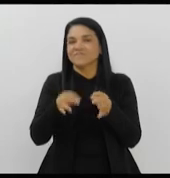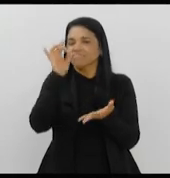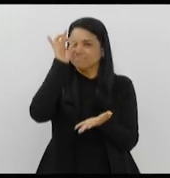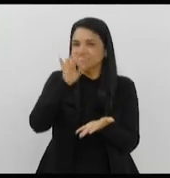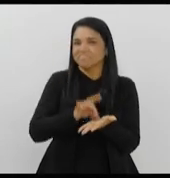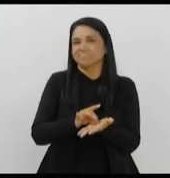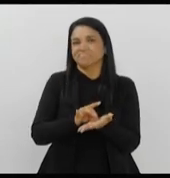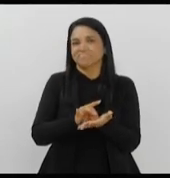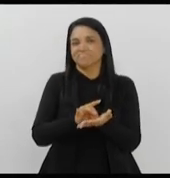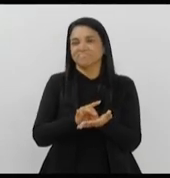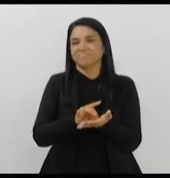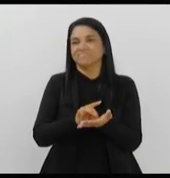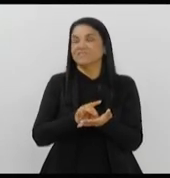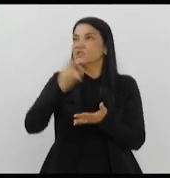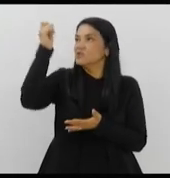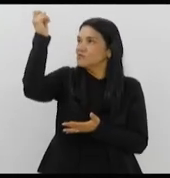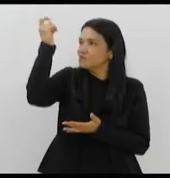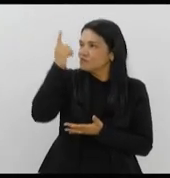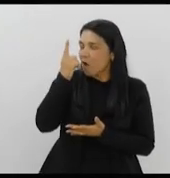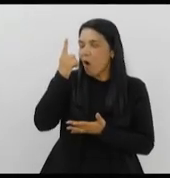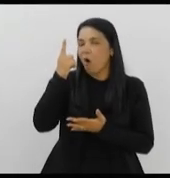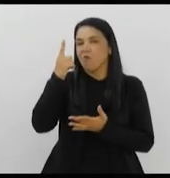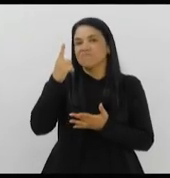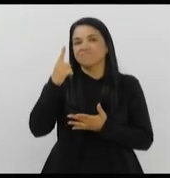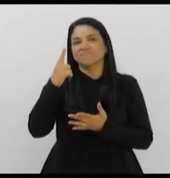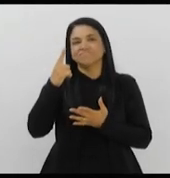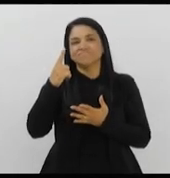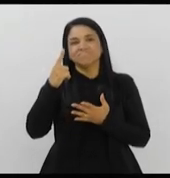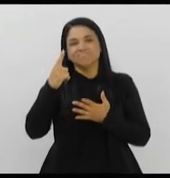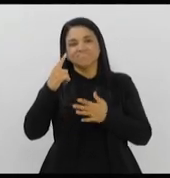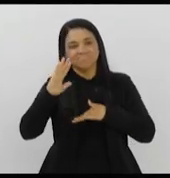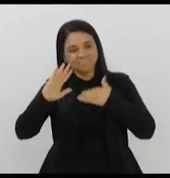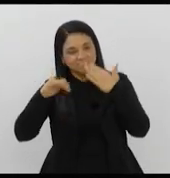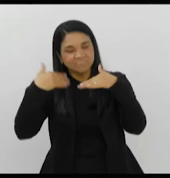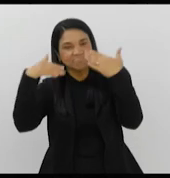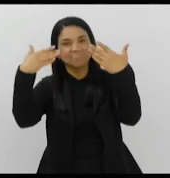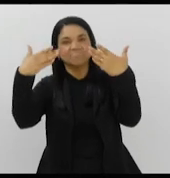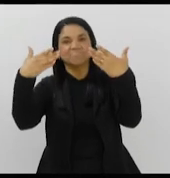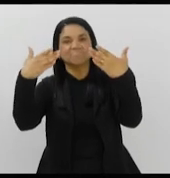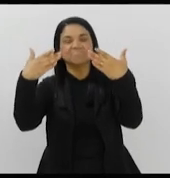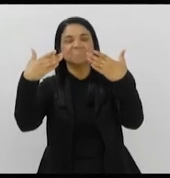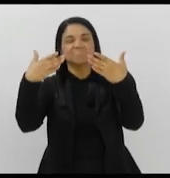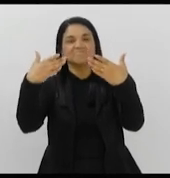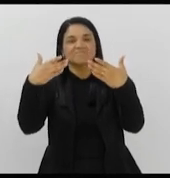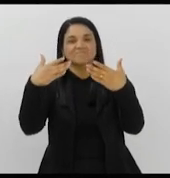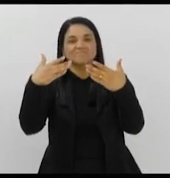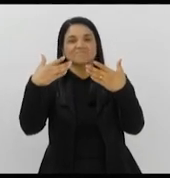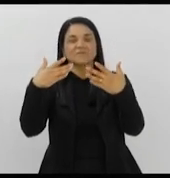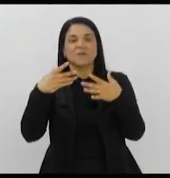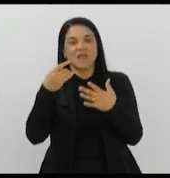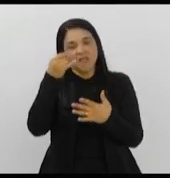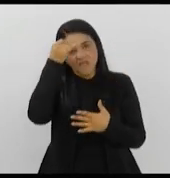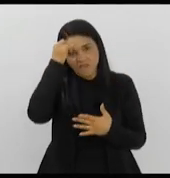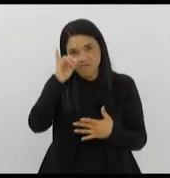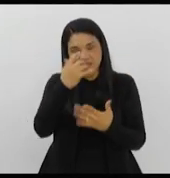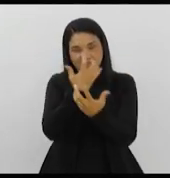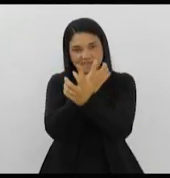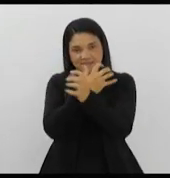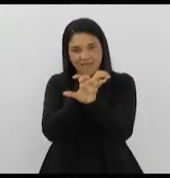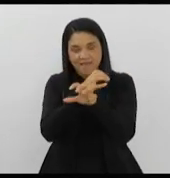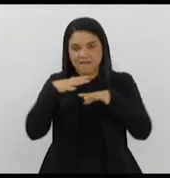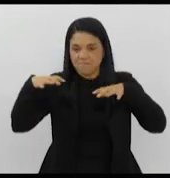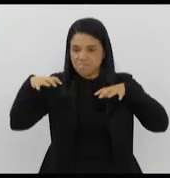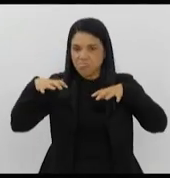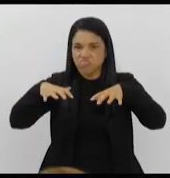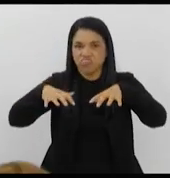realidade. Que o sol nos ilumine, deputada Marta Rocha, e que o sol nos ajude a combater as secas, as inundações